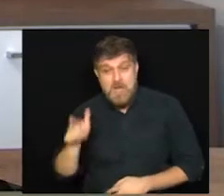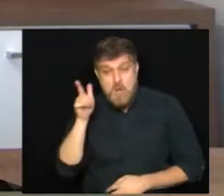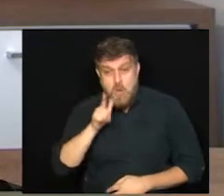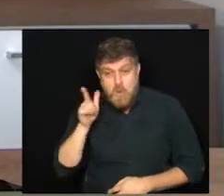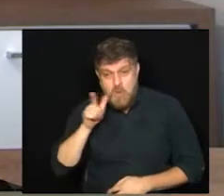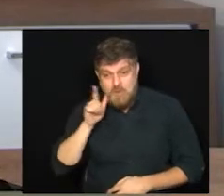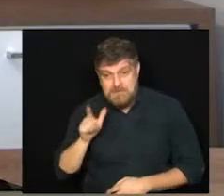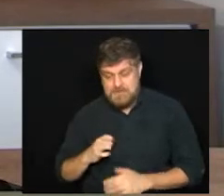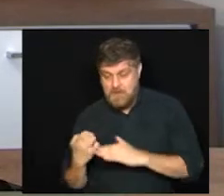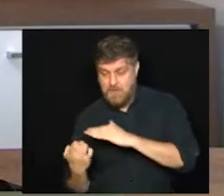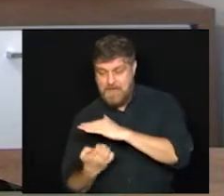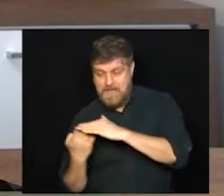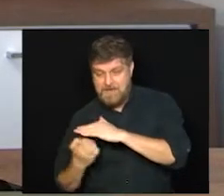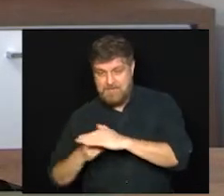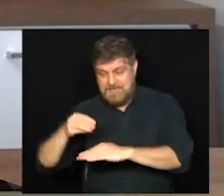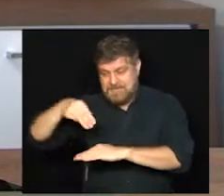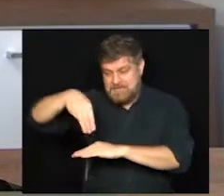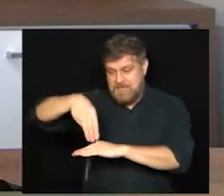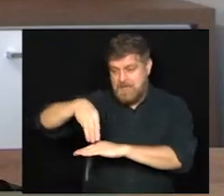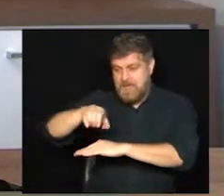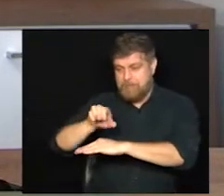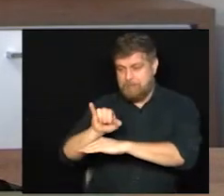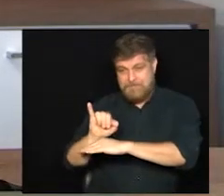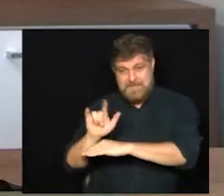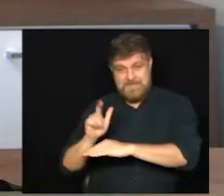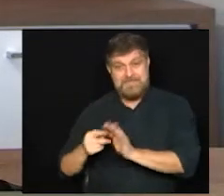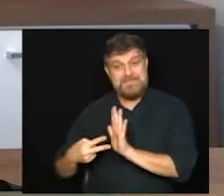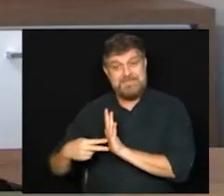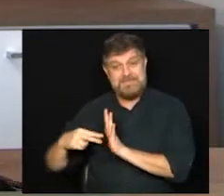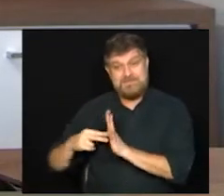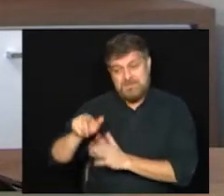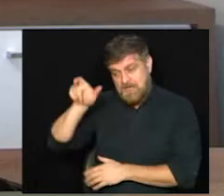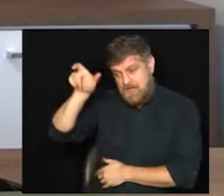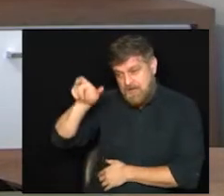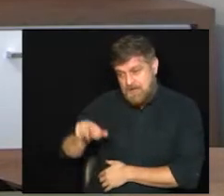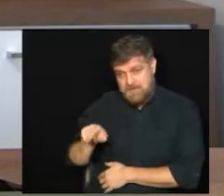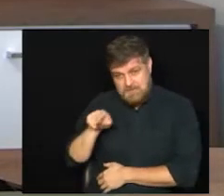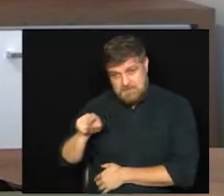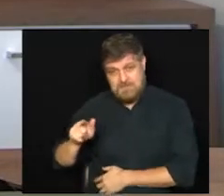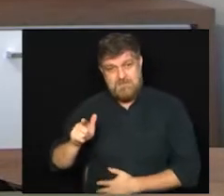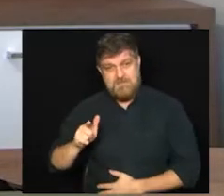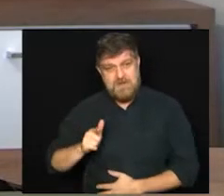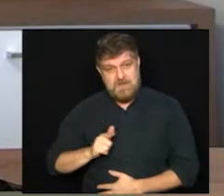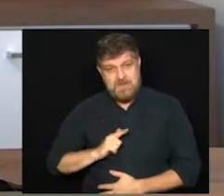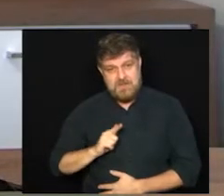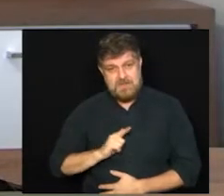como microempreendedor vai significar para a pessoa física dele